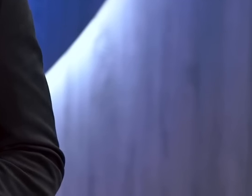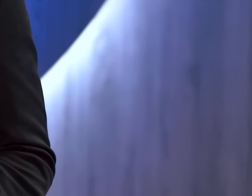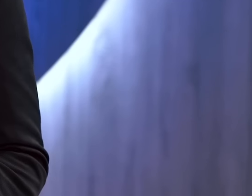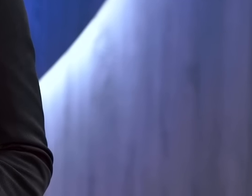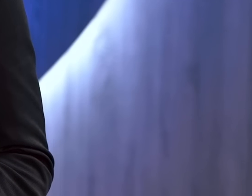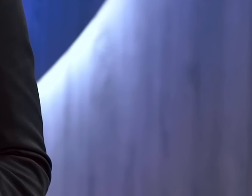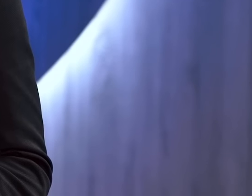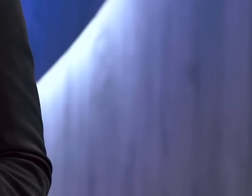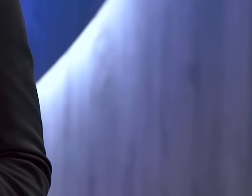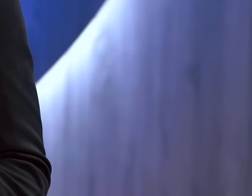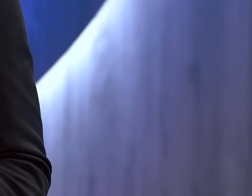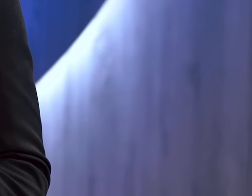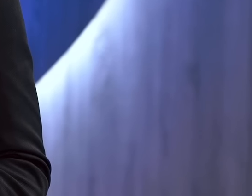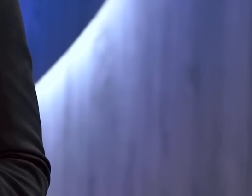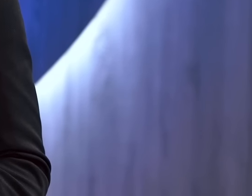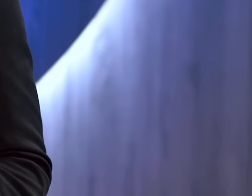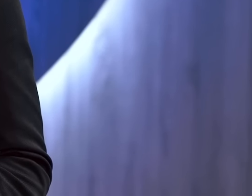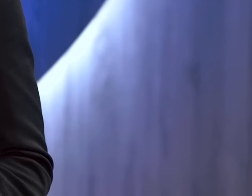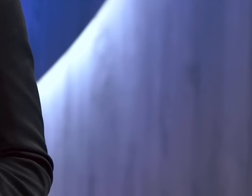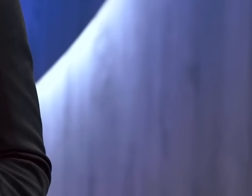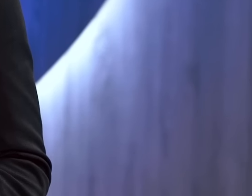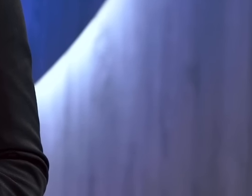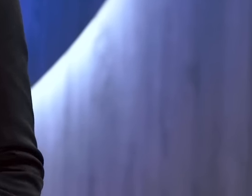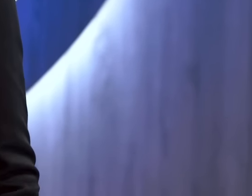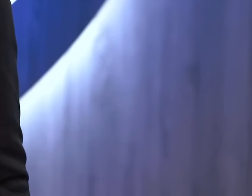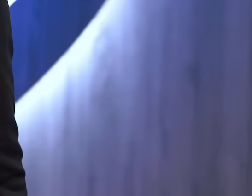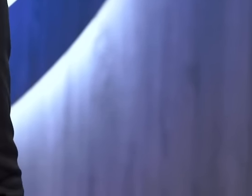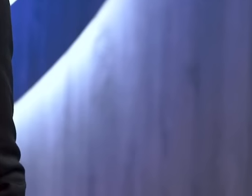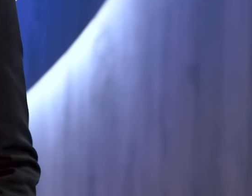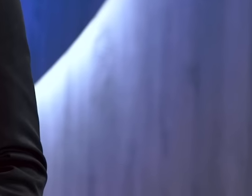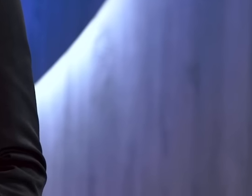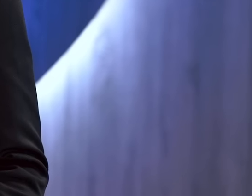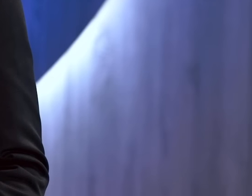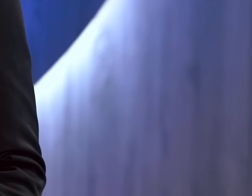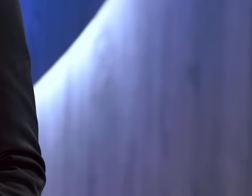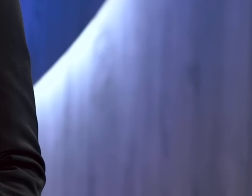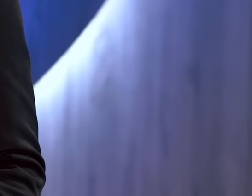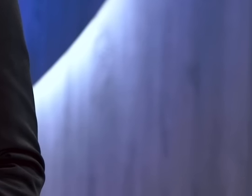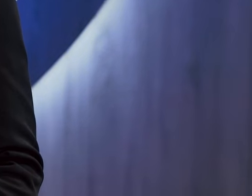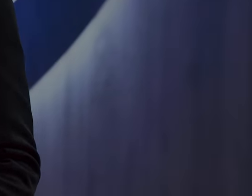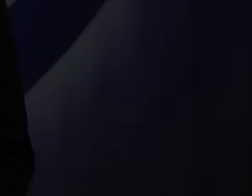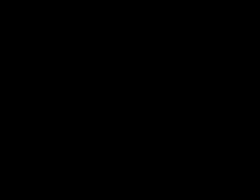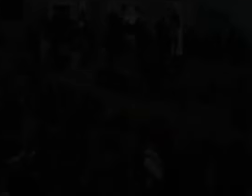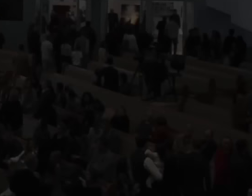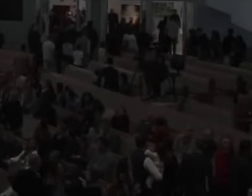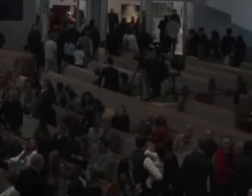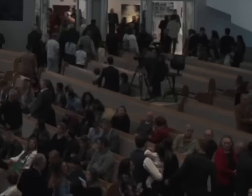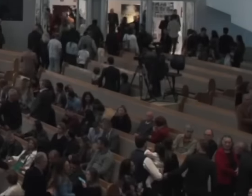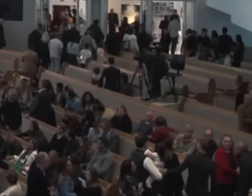coração e nós vamos orar por você ok que Deus o abençoe e um grande abraço